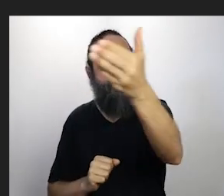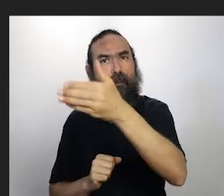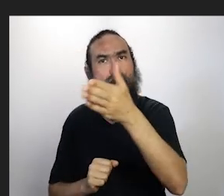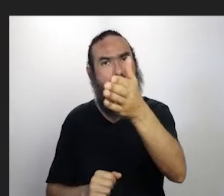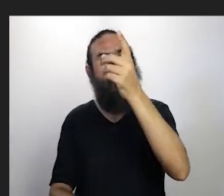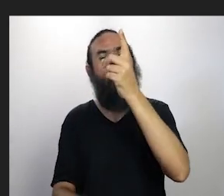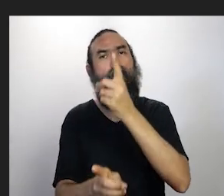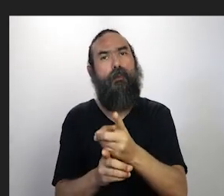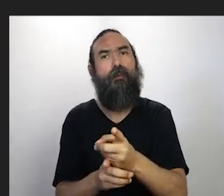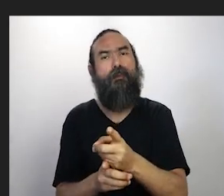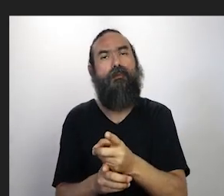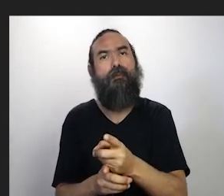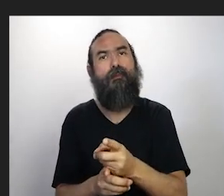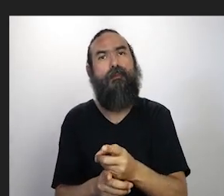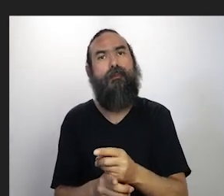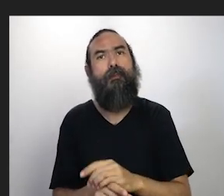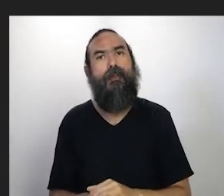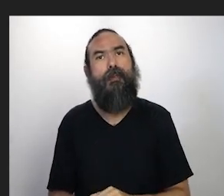encontro